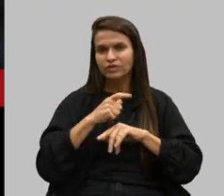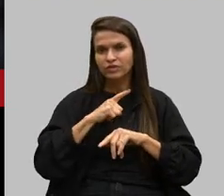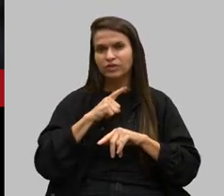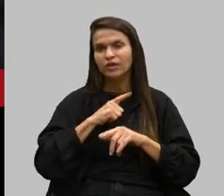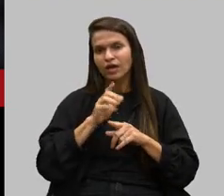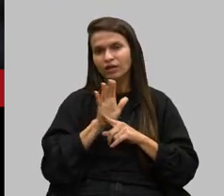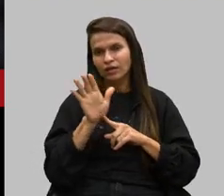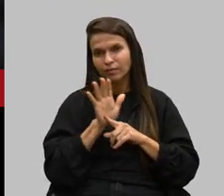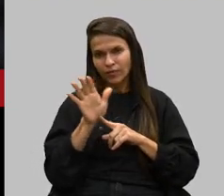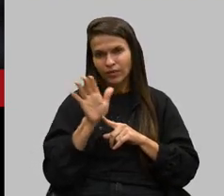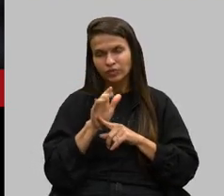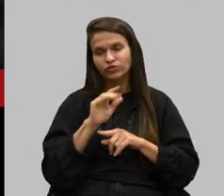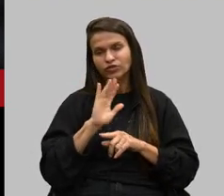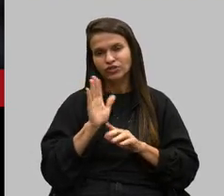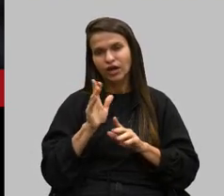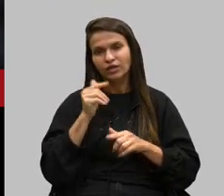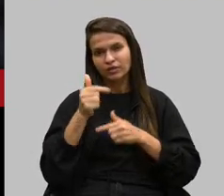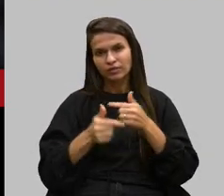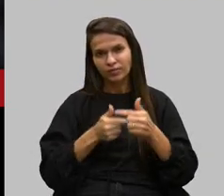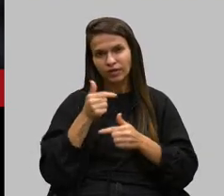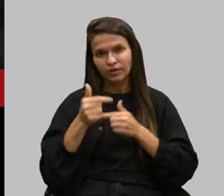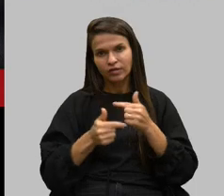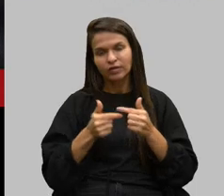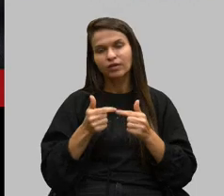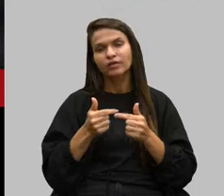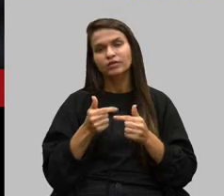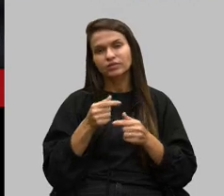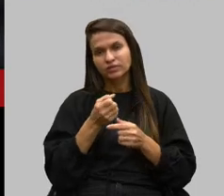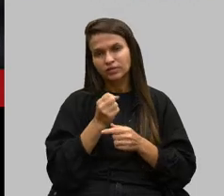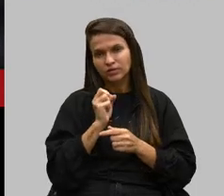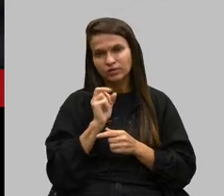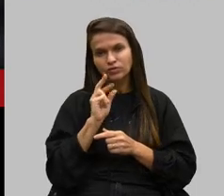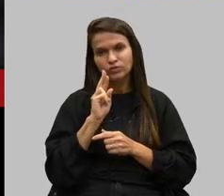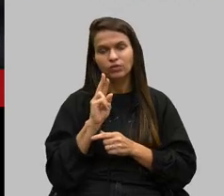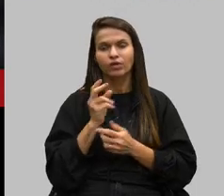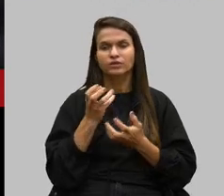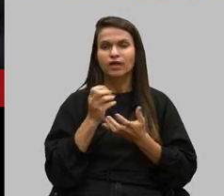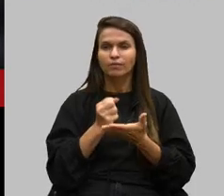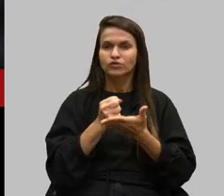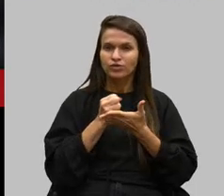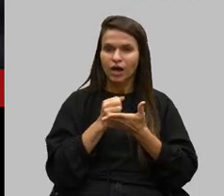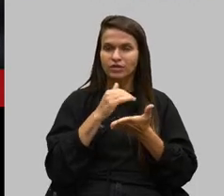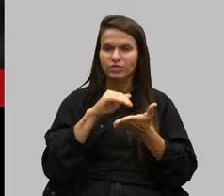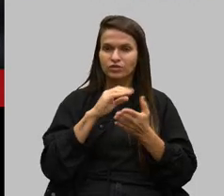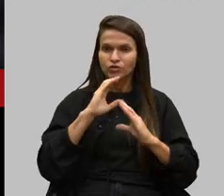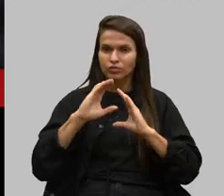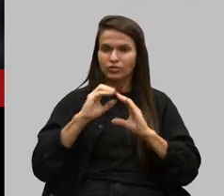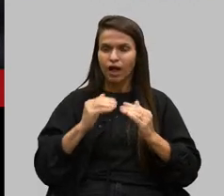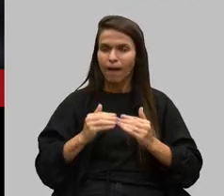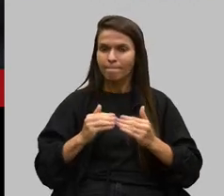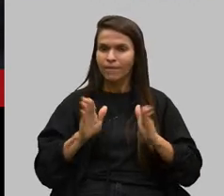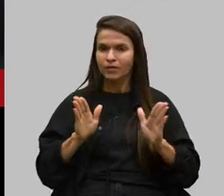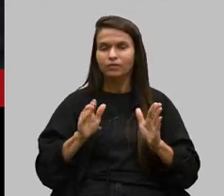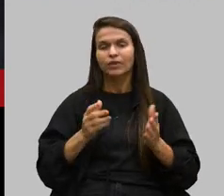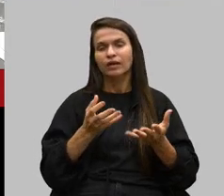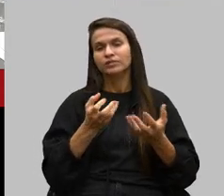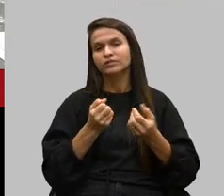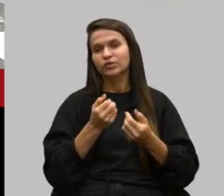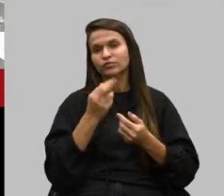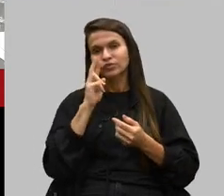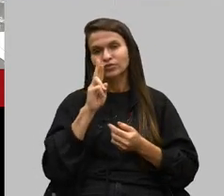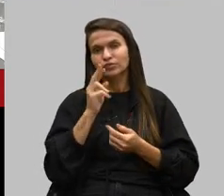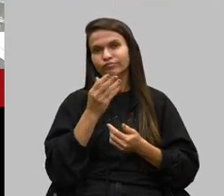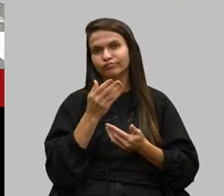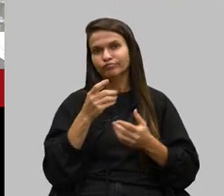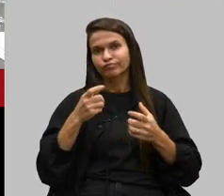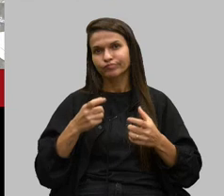então a gente já tá trabalhando nisso obviamente se o senhor quiser nos ajudar a secretaria de Comunicação tá aberta recebe o senhor lá